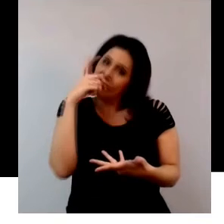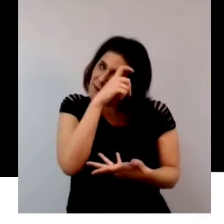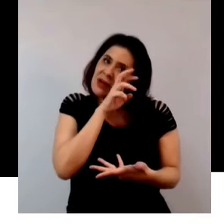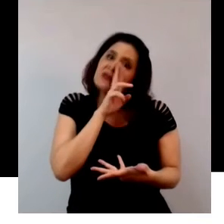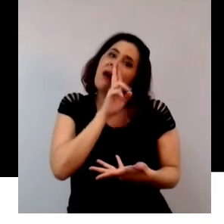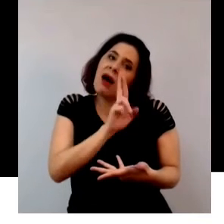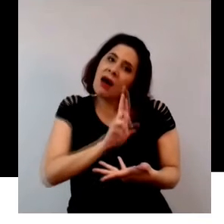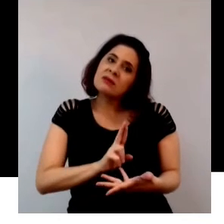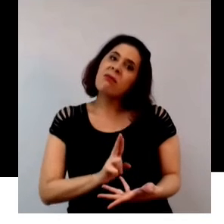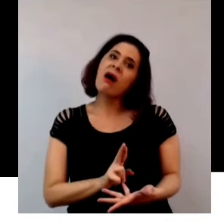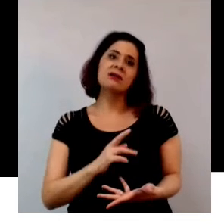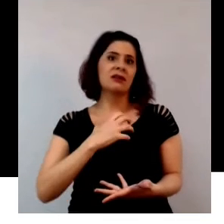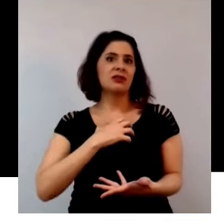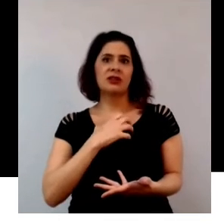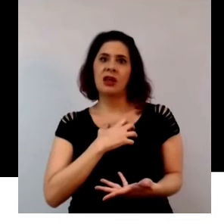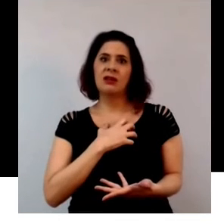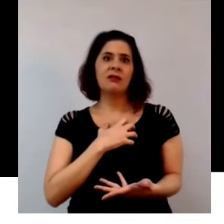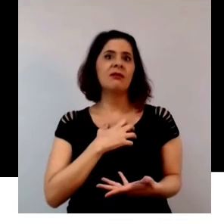que são muitas, né?